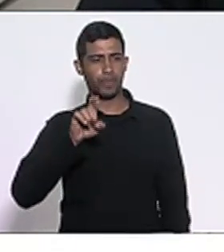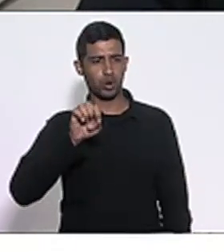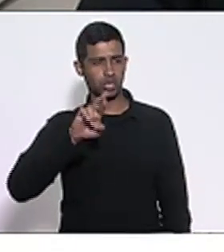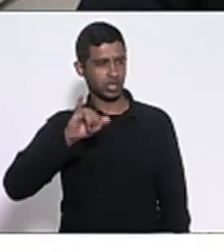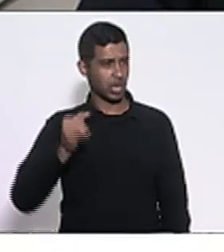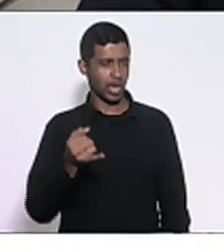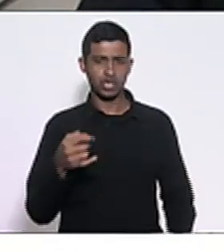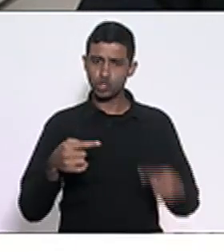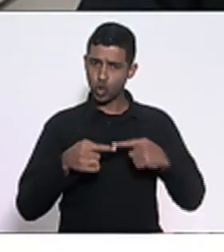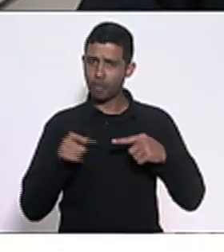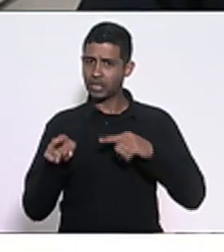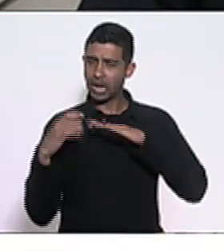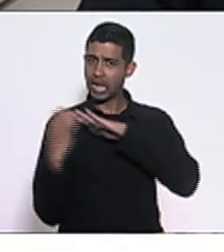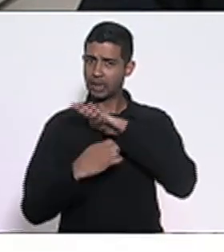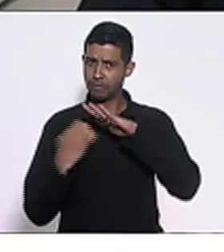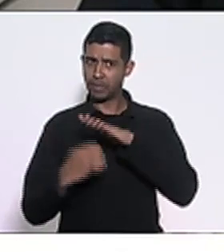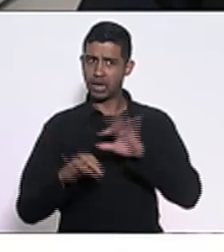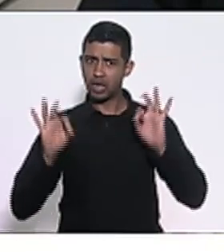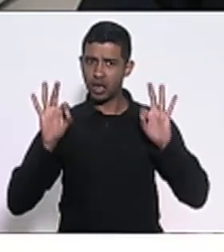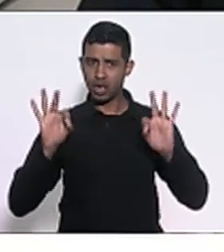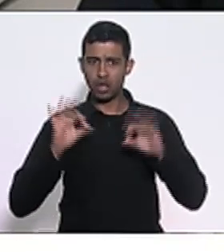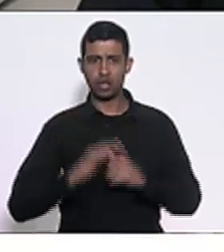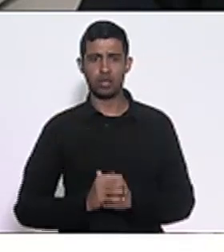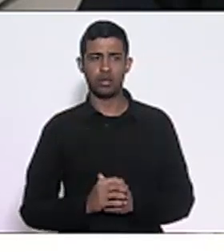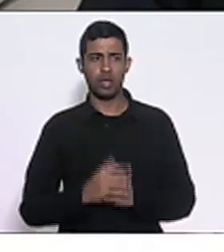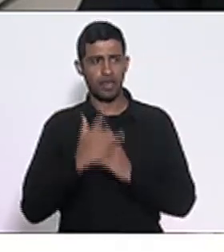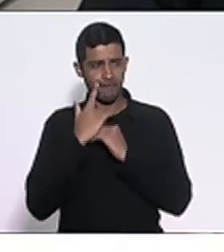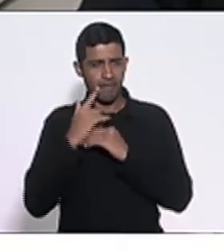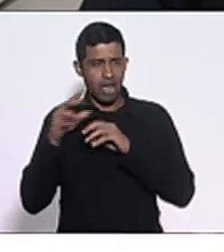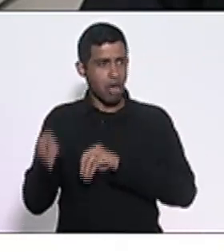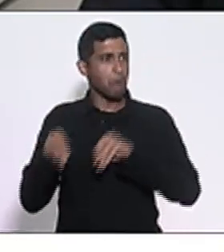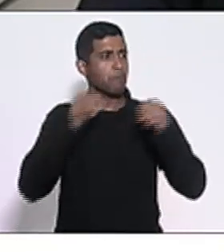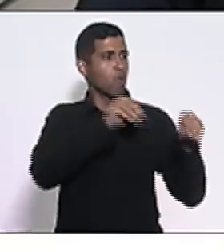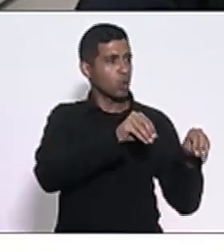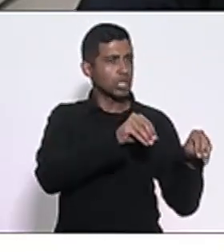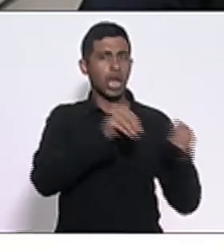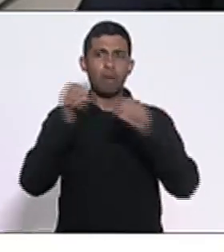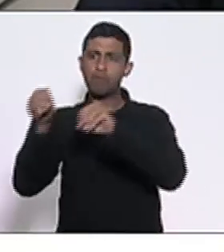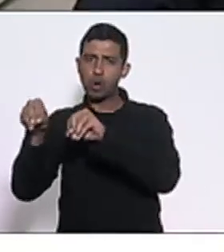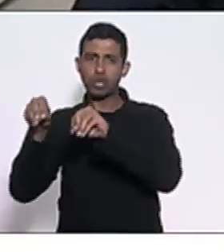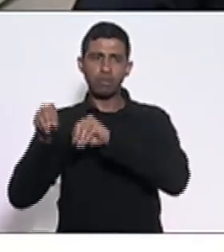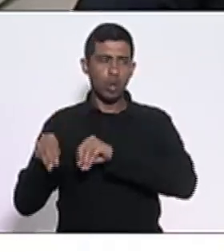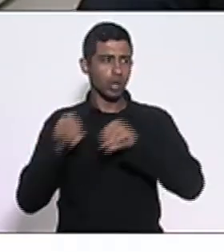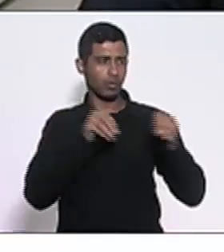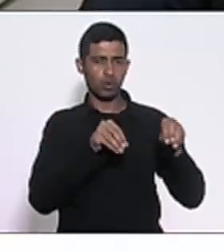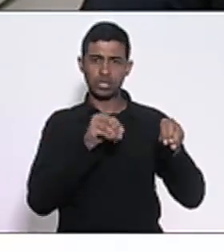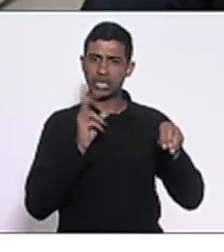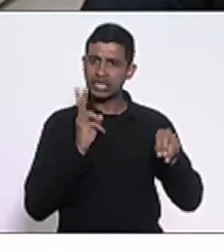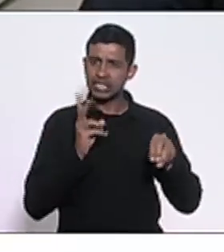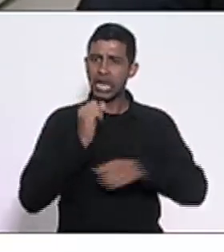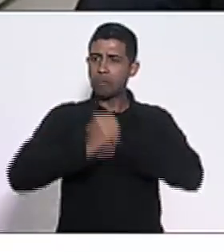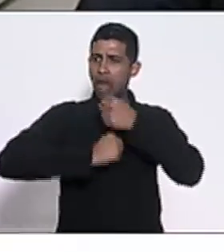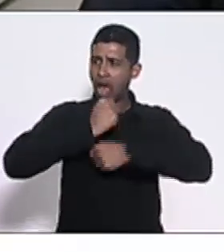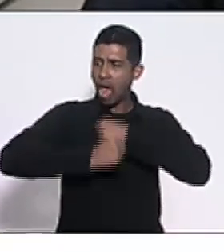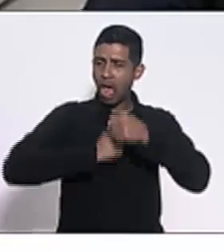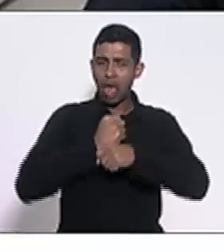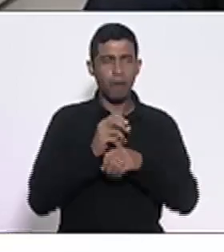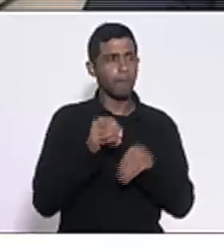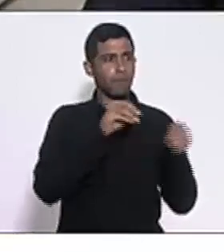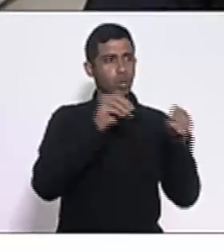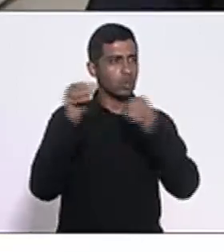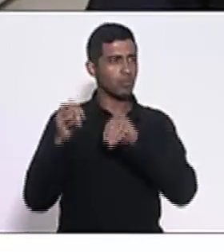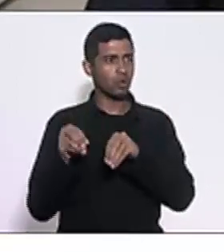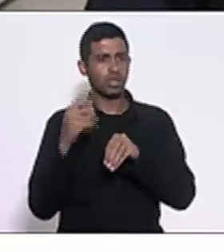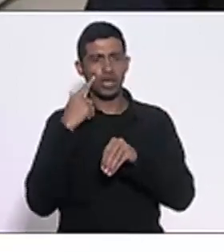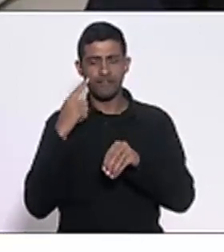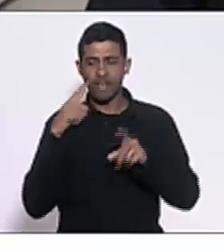empresa, não pode ficar pulando de galho em galho, entendeu? Todo ano mudando de lugar e levando o computador nas costas